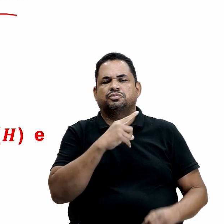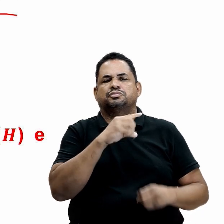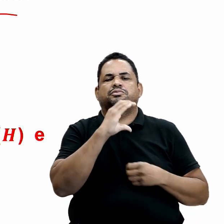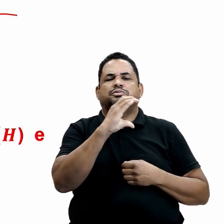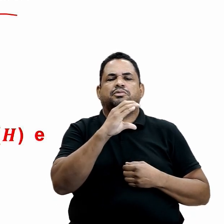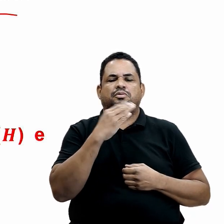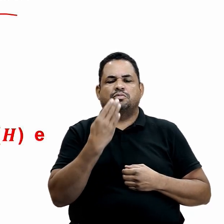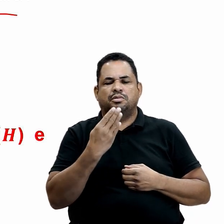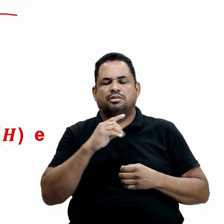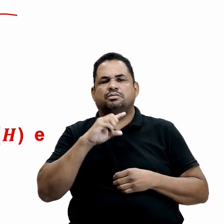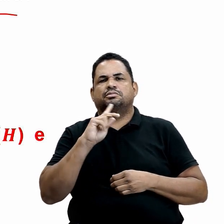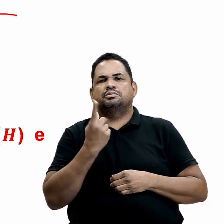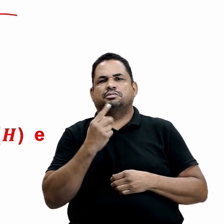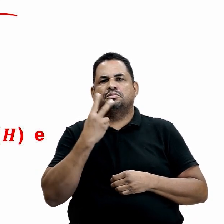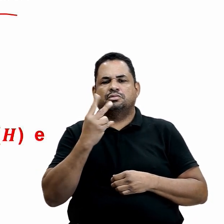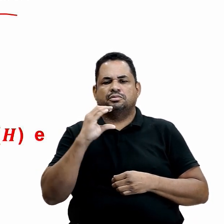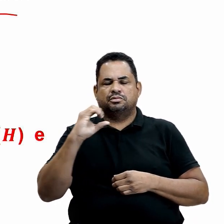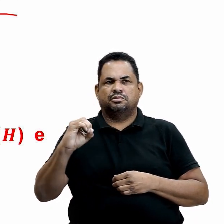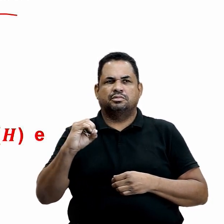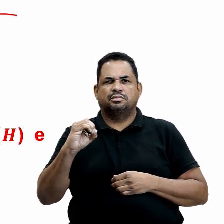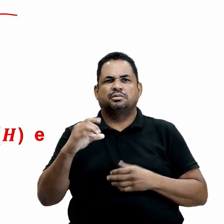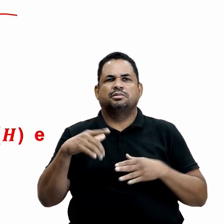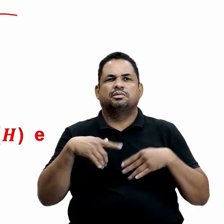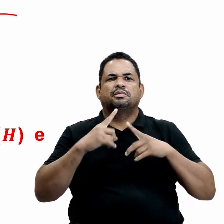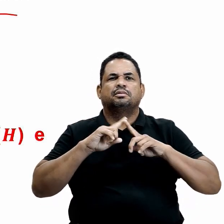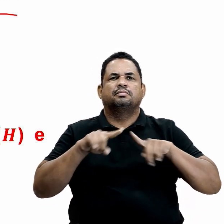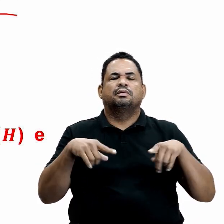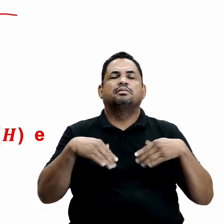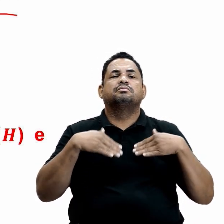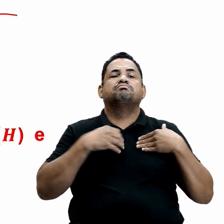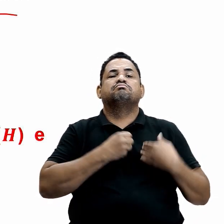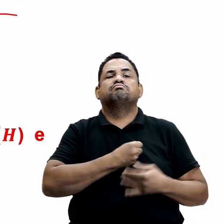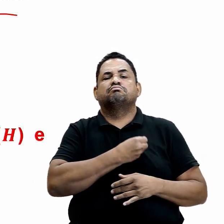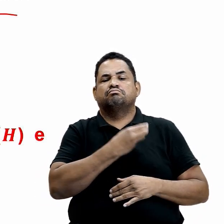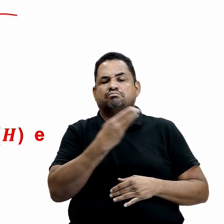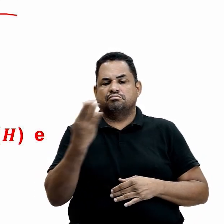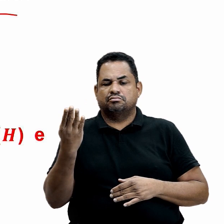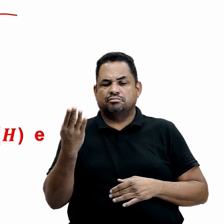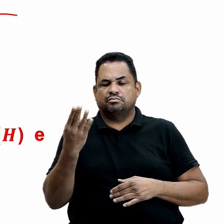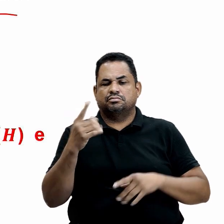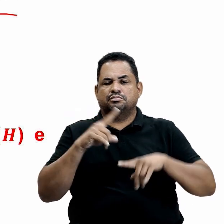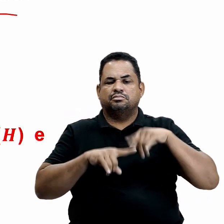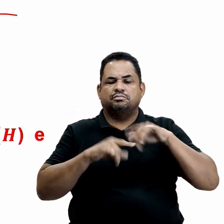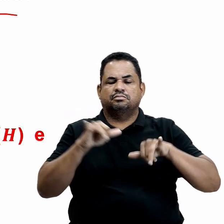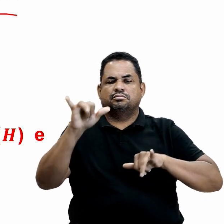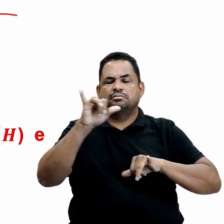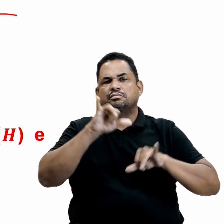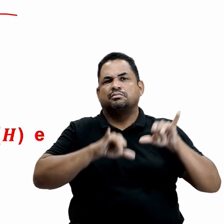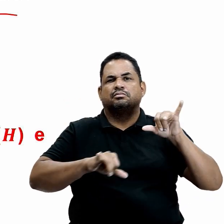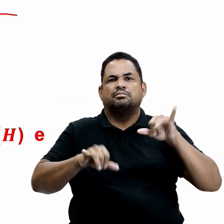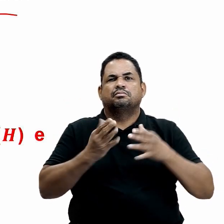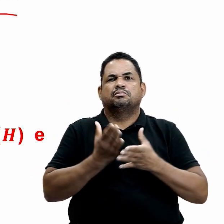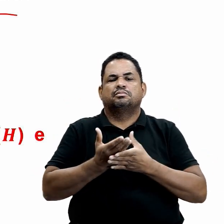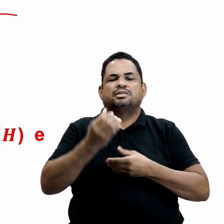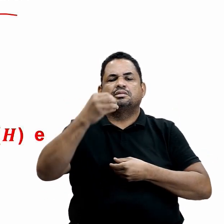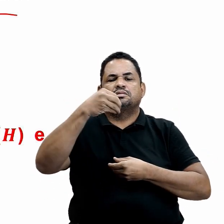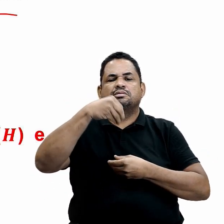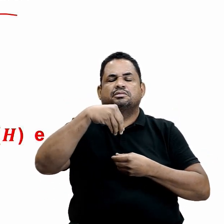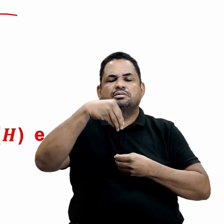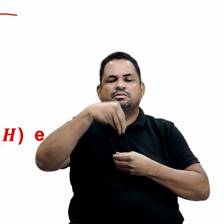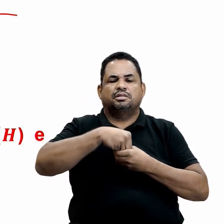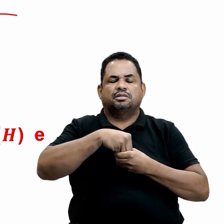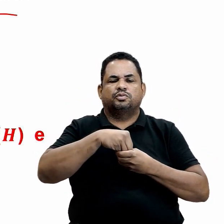de hidrogênio, 2 de oxigênio. Mas a pergunta é, quantos elementos químicos existem no vinagre? Quer dizer,